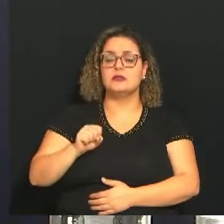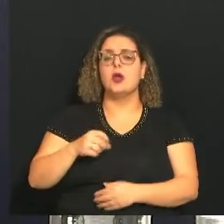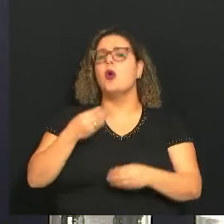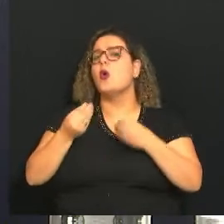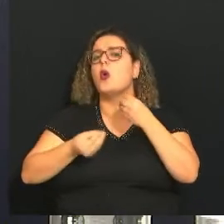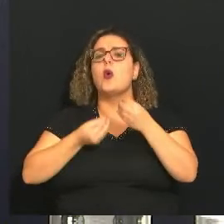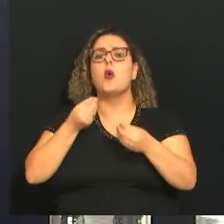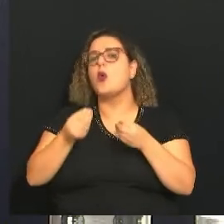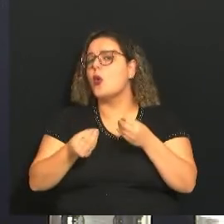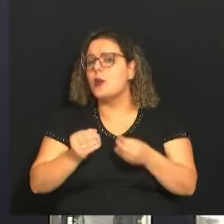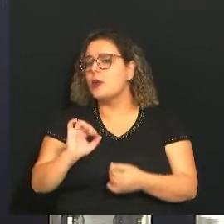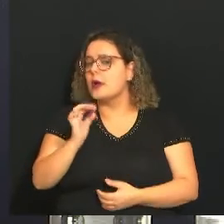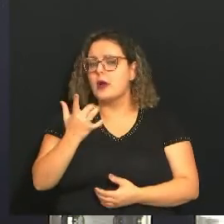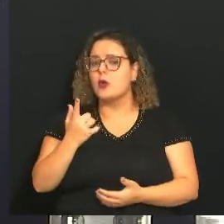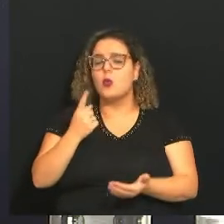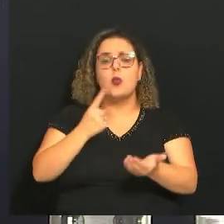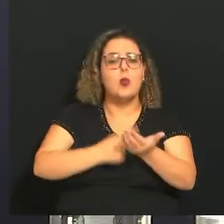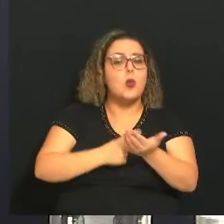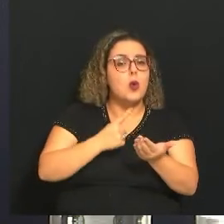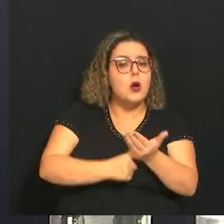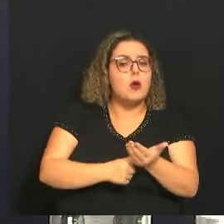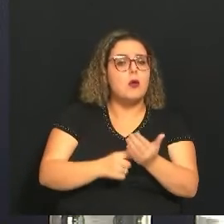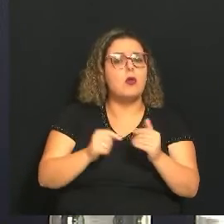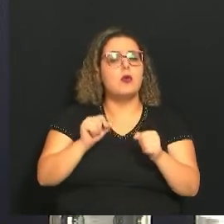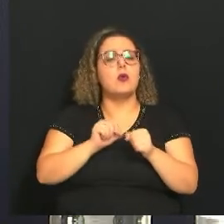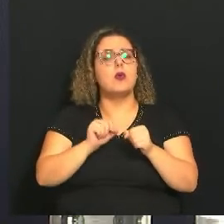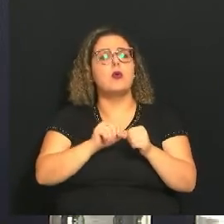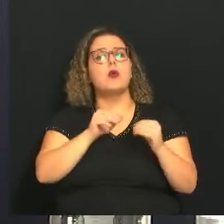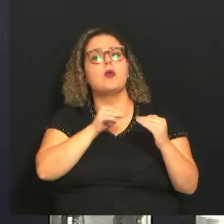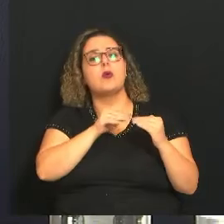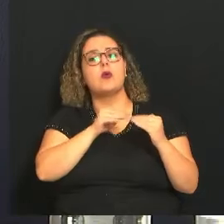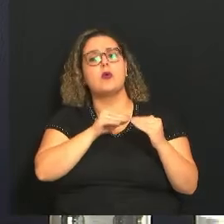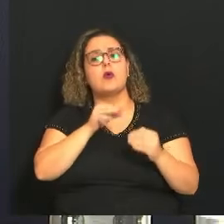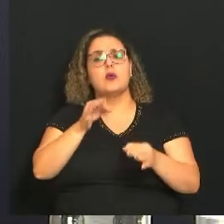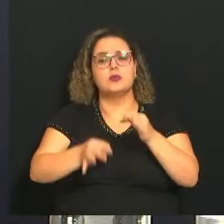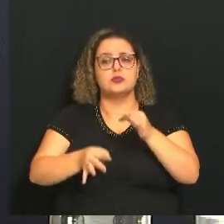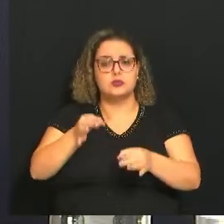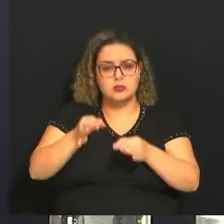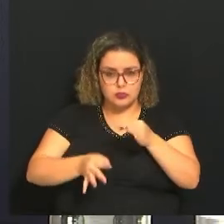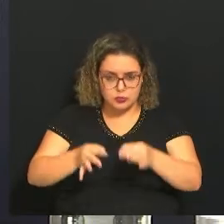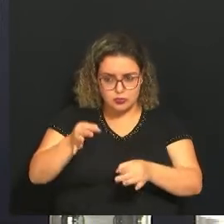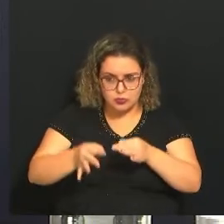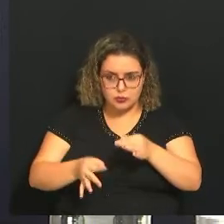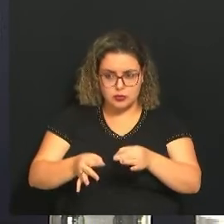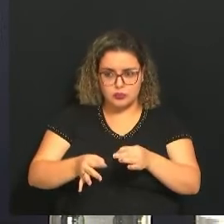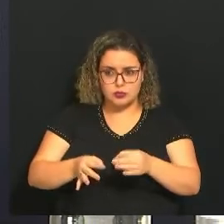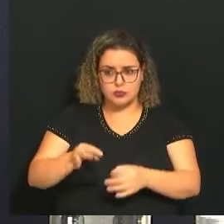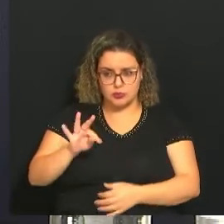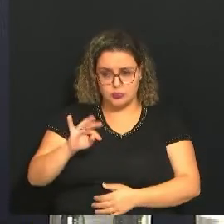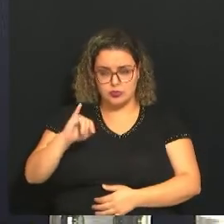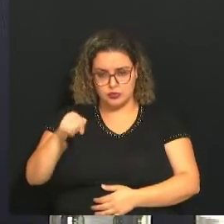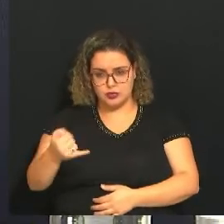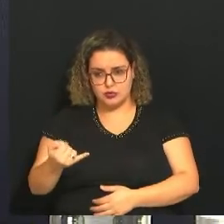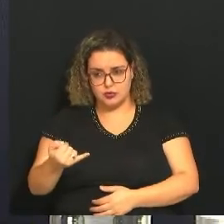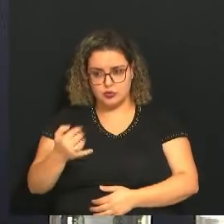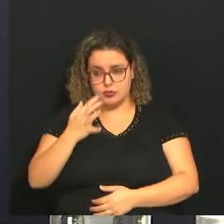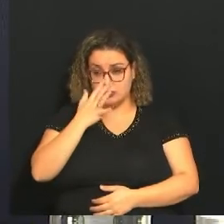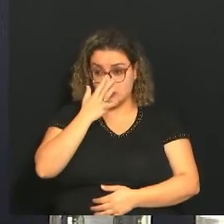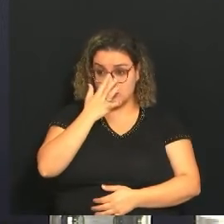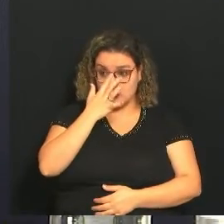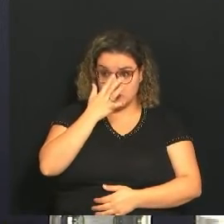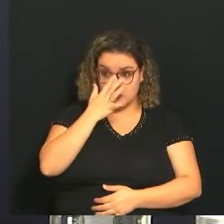acordo feito ano passado, mediado pelo juiz Wagner Rob Gídaro, do TJ? Ele deve ter falado,